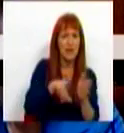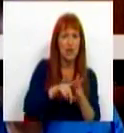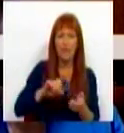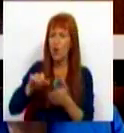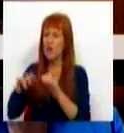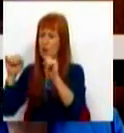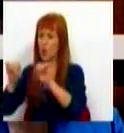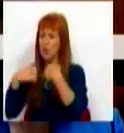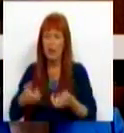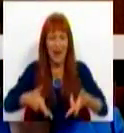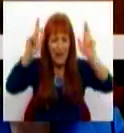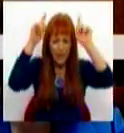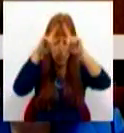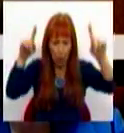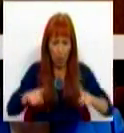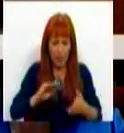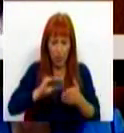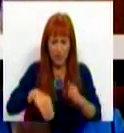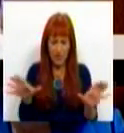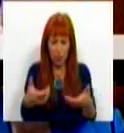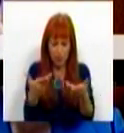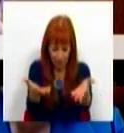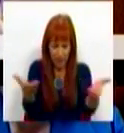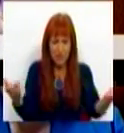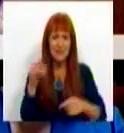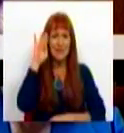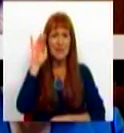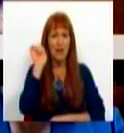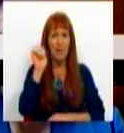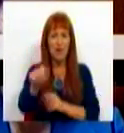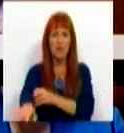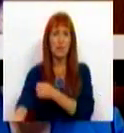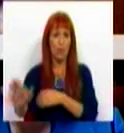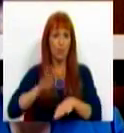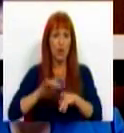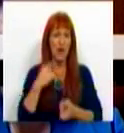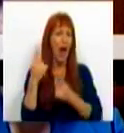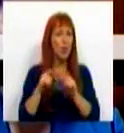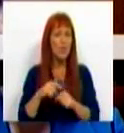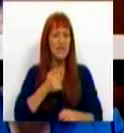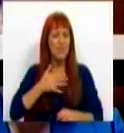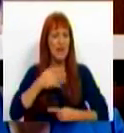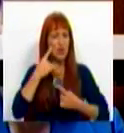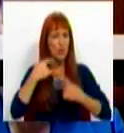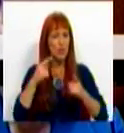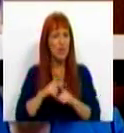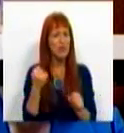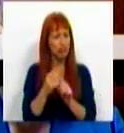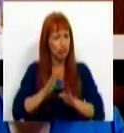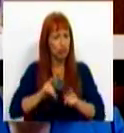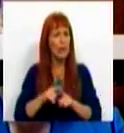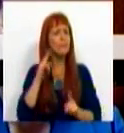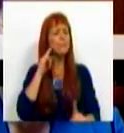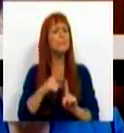social, para desbloquear o quadro de contratação coletiva. Como sabe bem, relativamente a algumas empresas públicas, agimos já